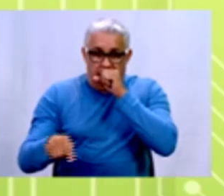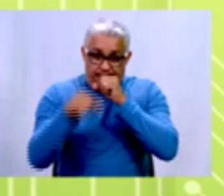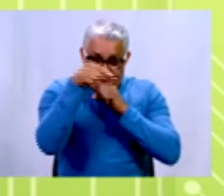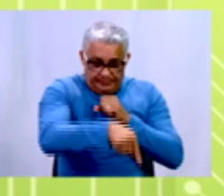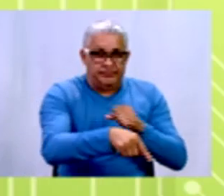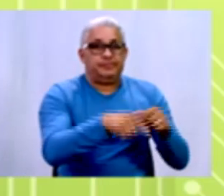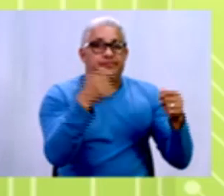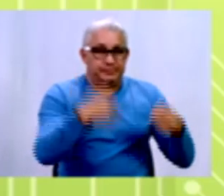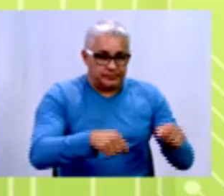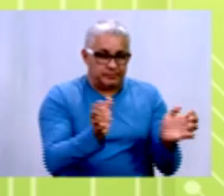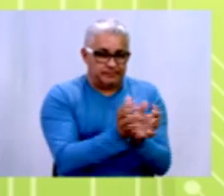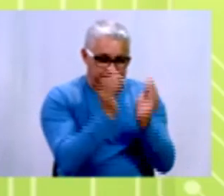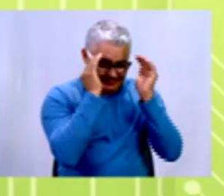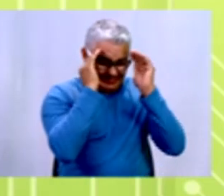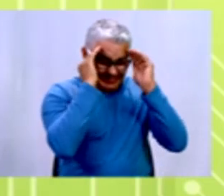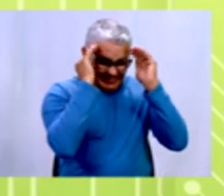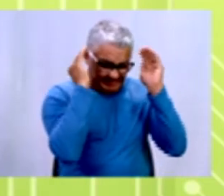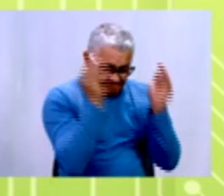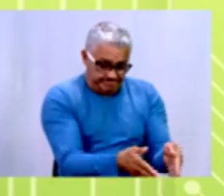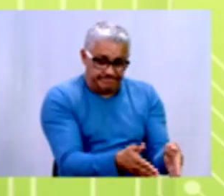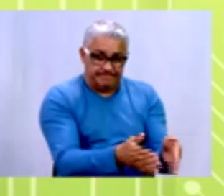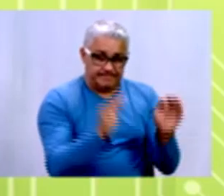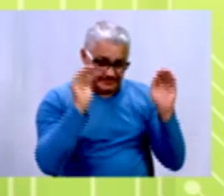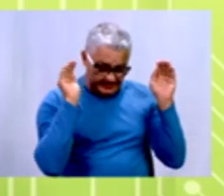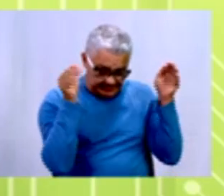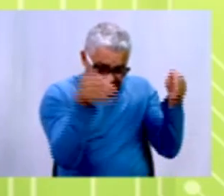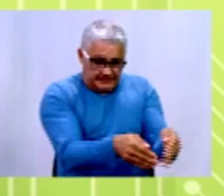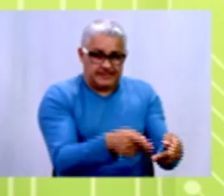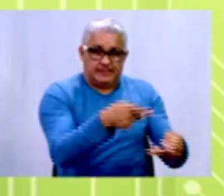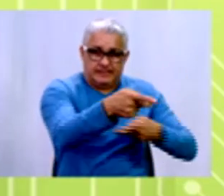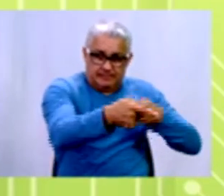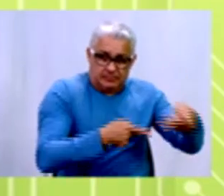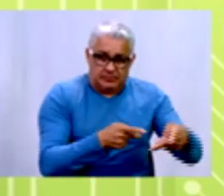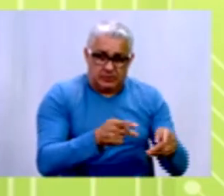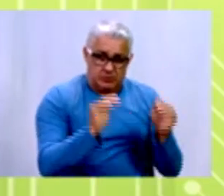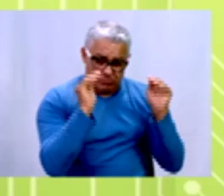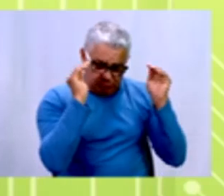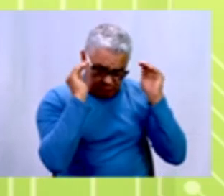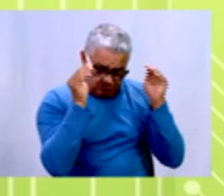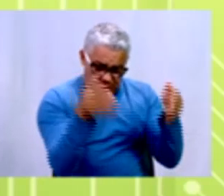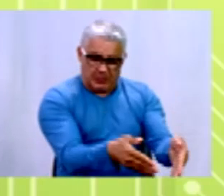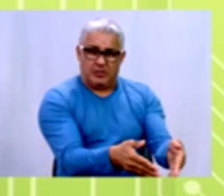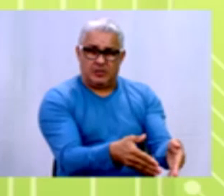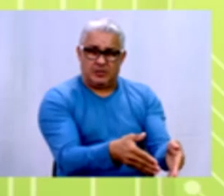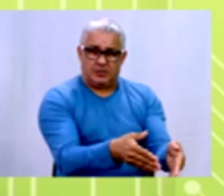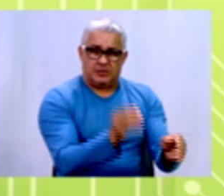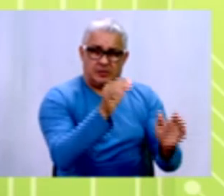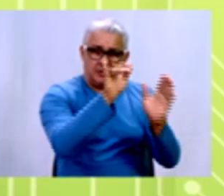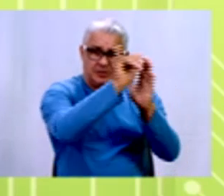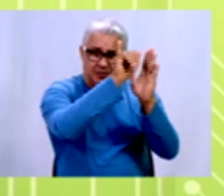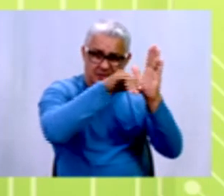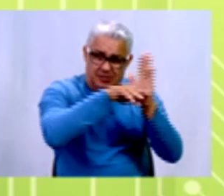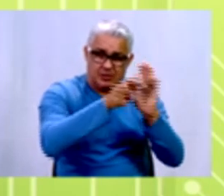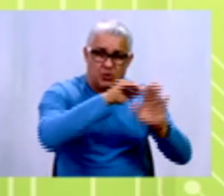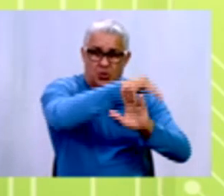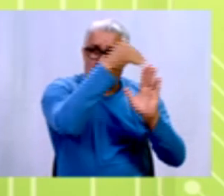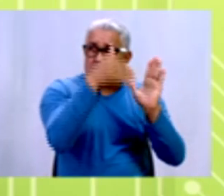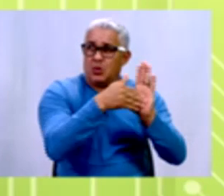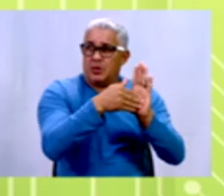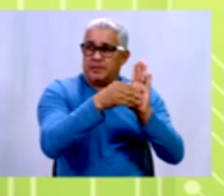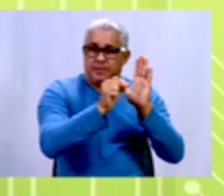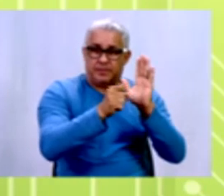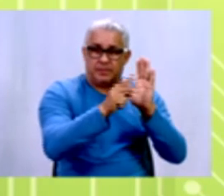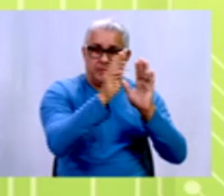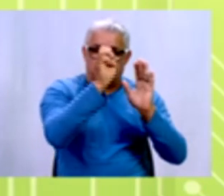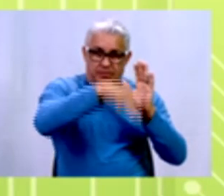time não. O time tem que estar focado naquele projeto, em todos os itens que estão sendo implementados do